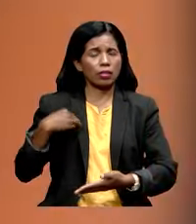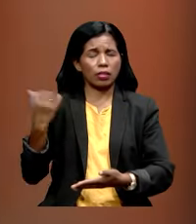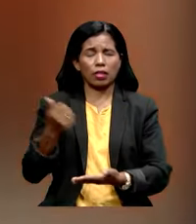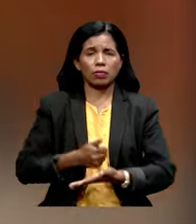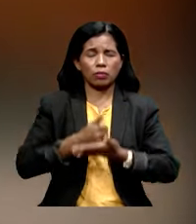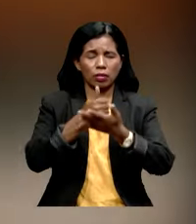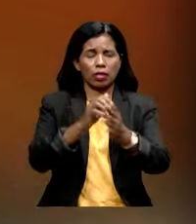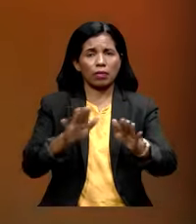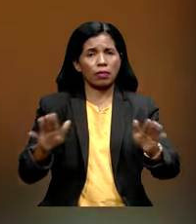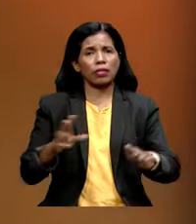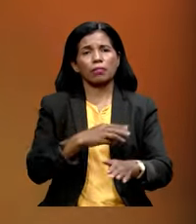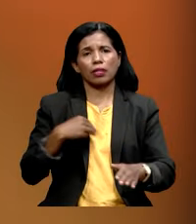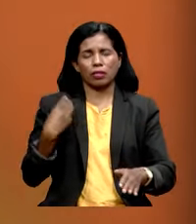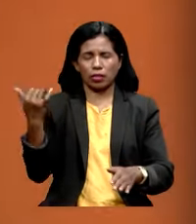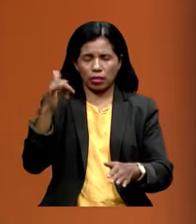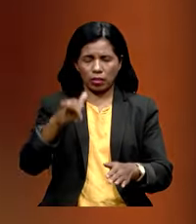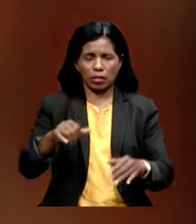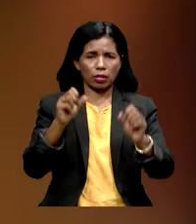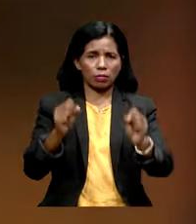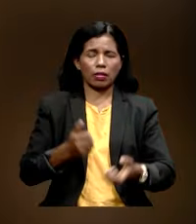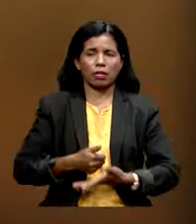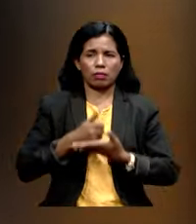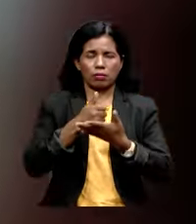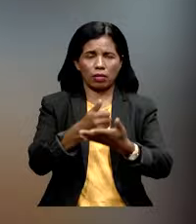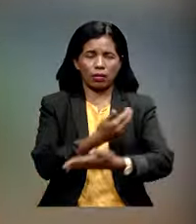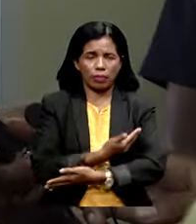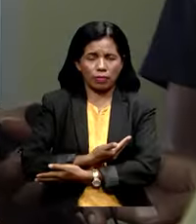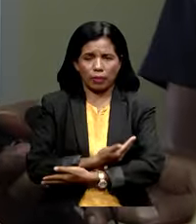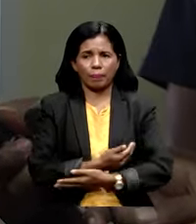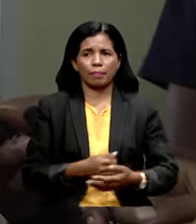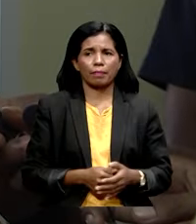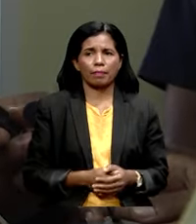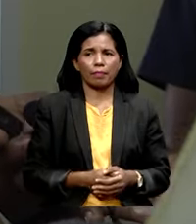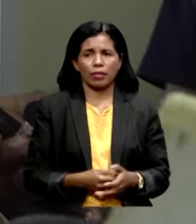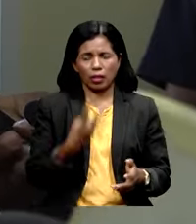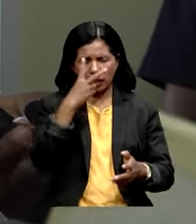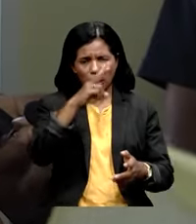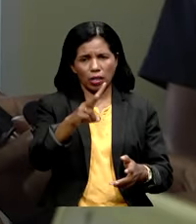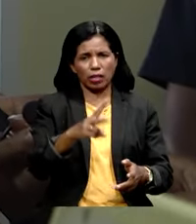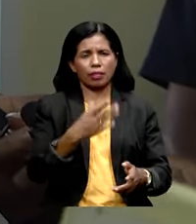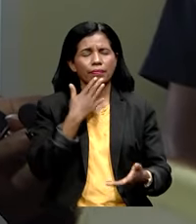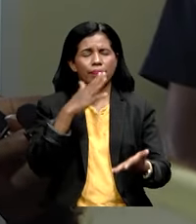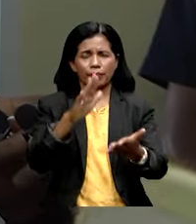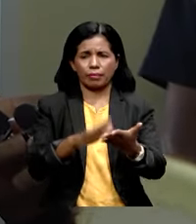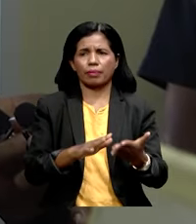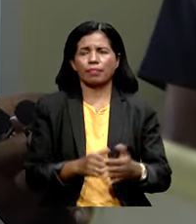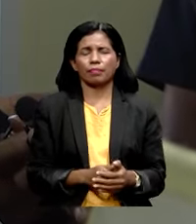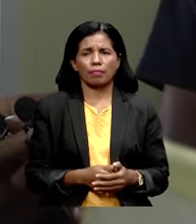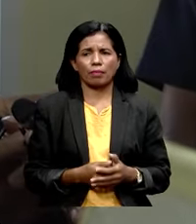no mos congregação Madre Sira, rodi bele tal mata. Ai, boa tarde, demais, não é?